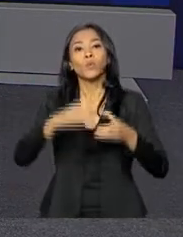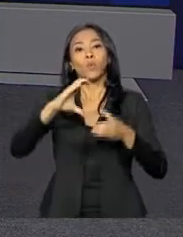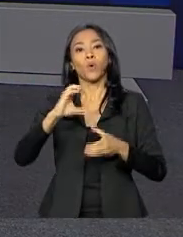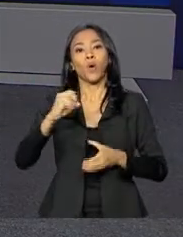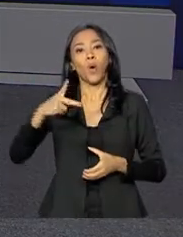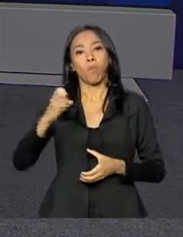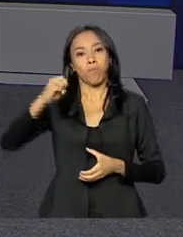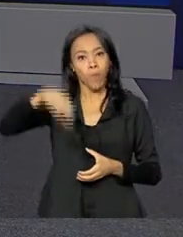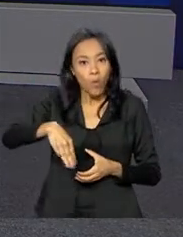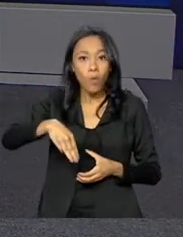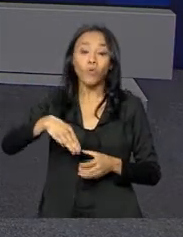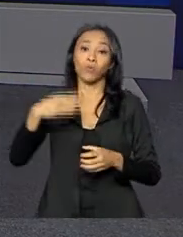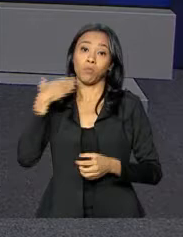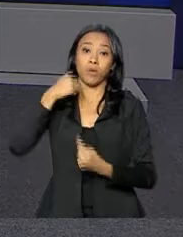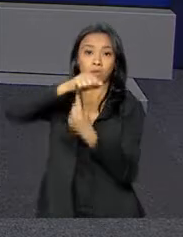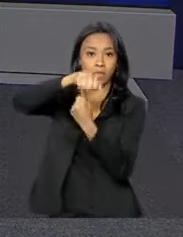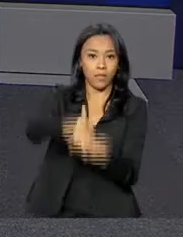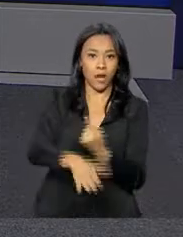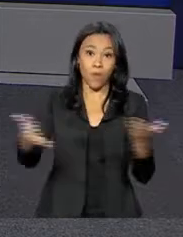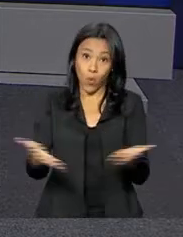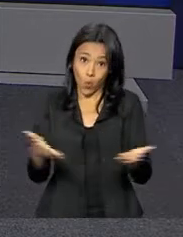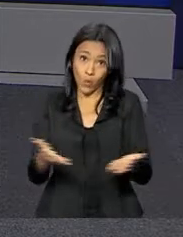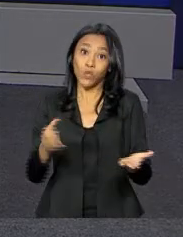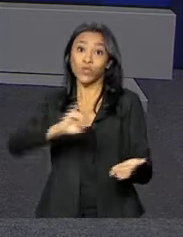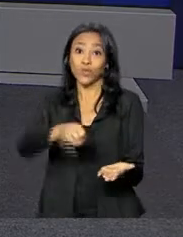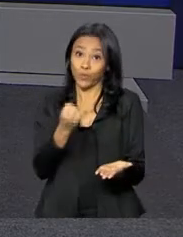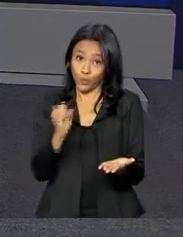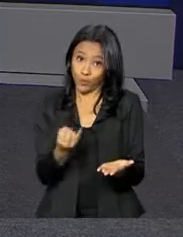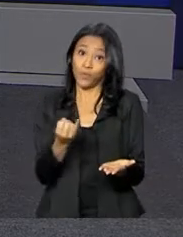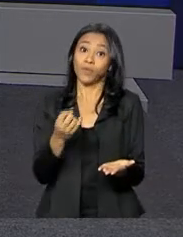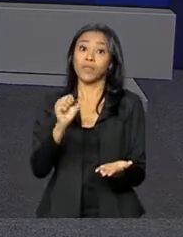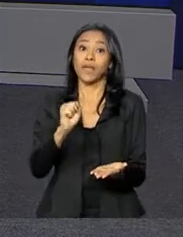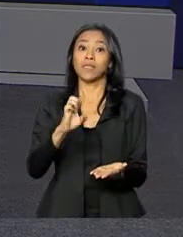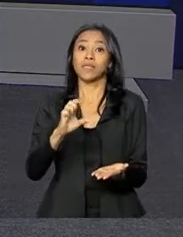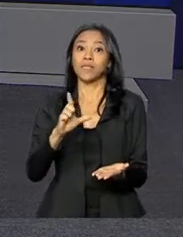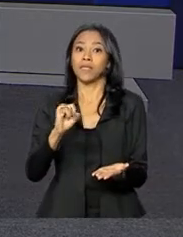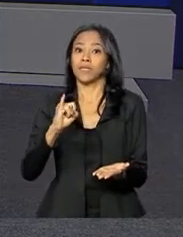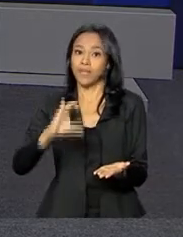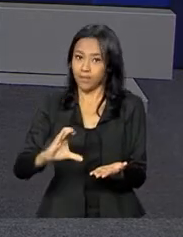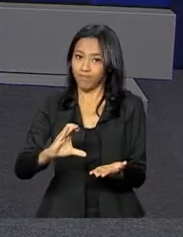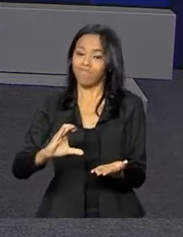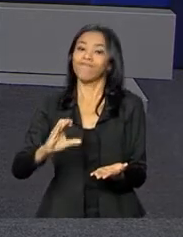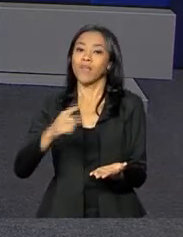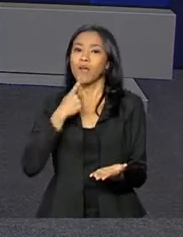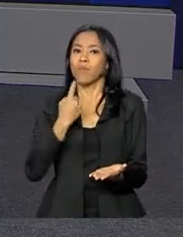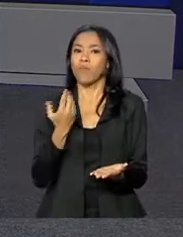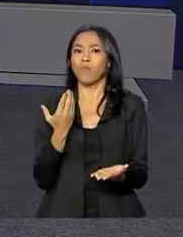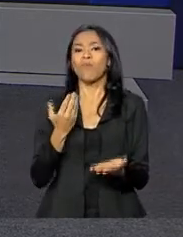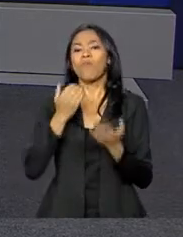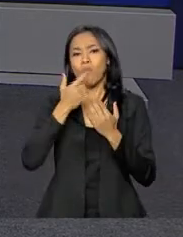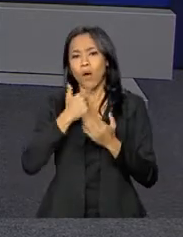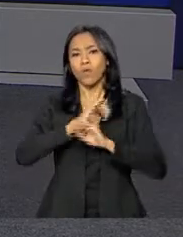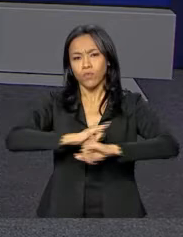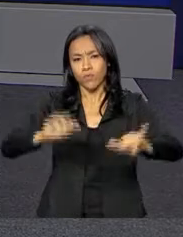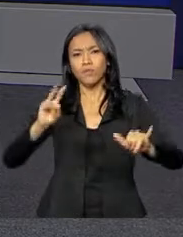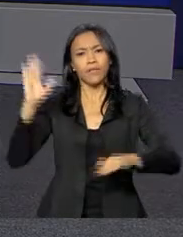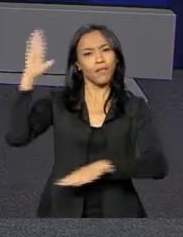do Banco Central, define hoje a taxa básica de juros da economia, a Selic. O anúncio será feito no final do dia.